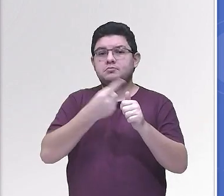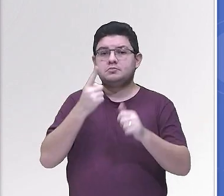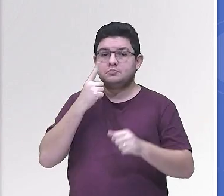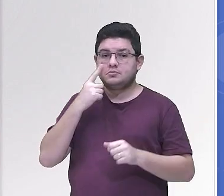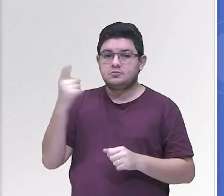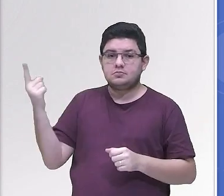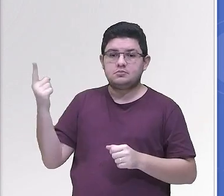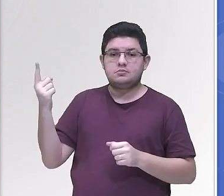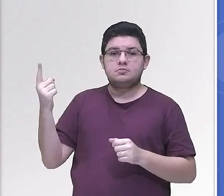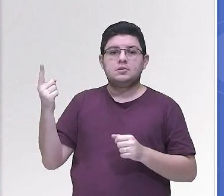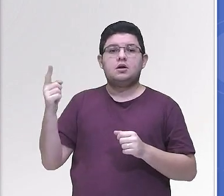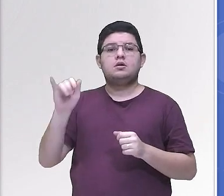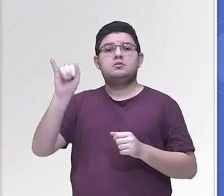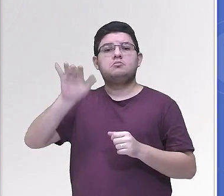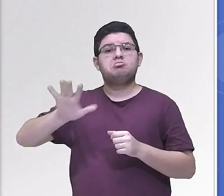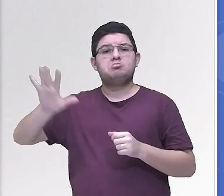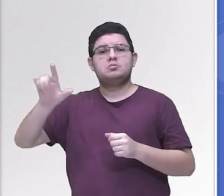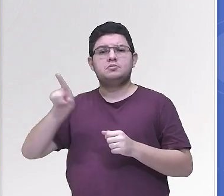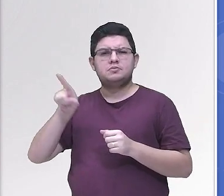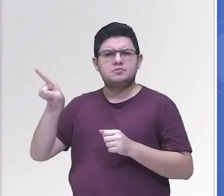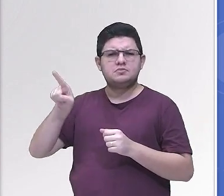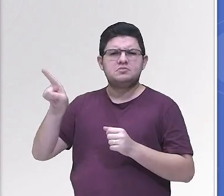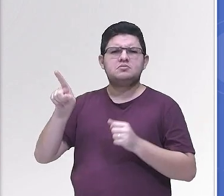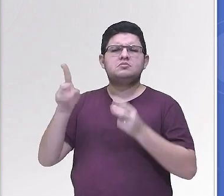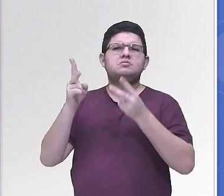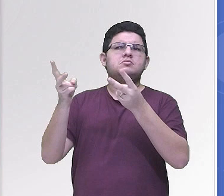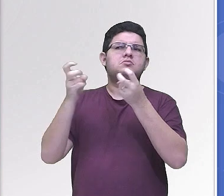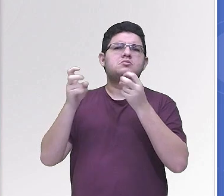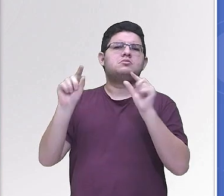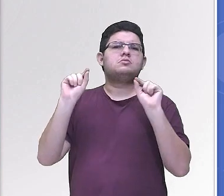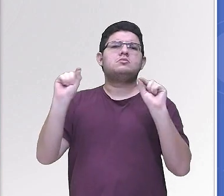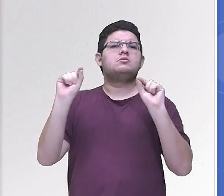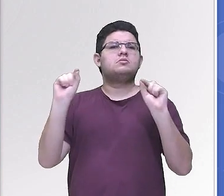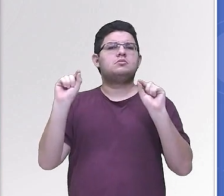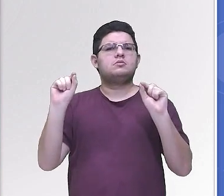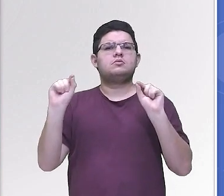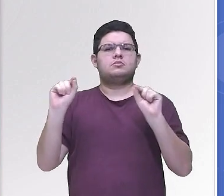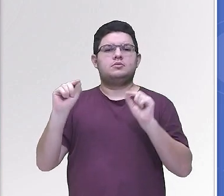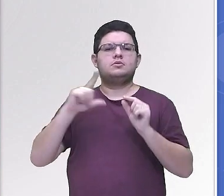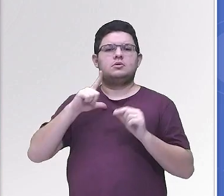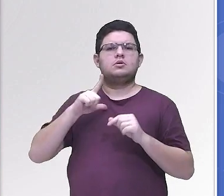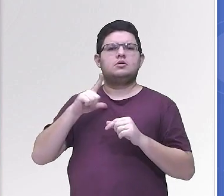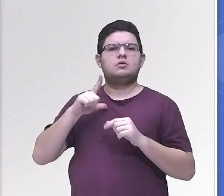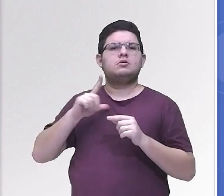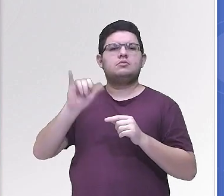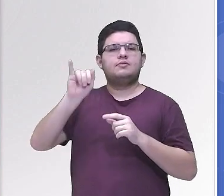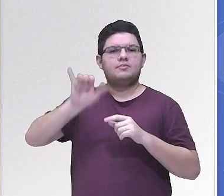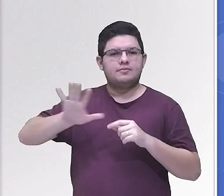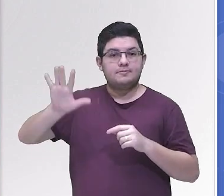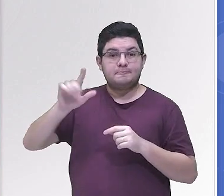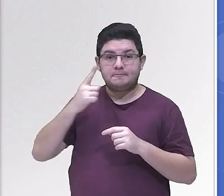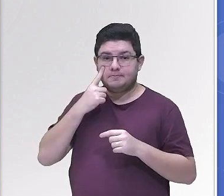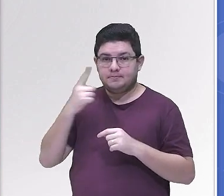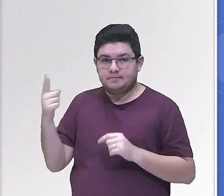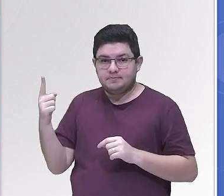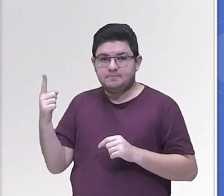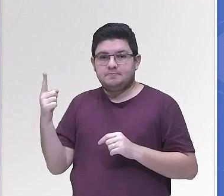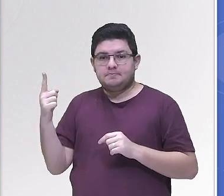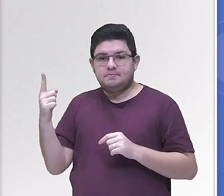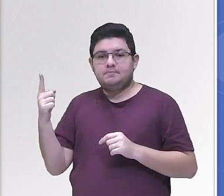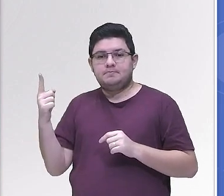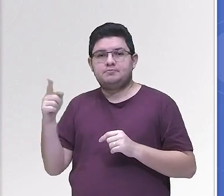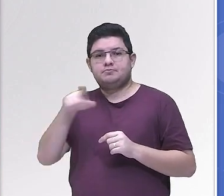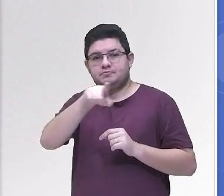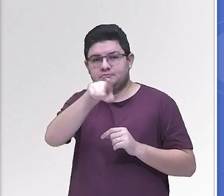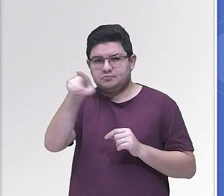que vocês estão vendo aí? Estão conseguindo acompanhar direitinho? Olha só, tem uma imagem aí, né? Tem uma imagem aí. Vocês